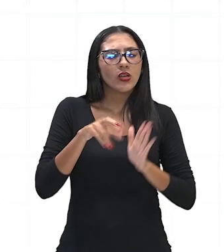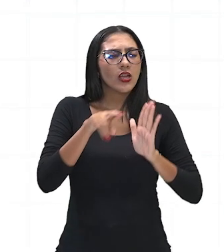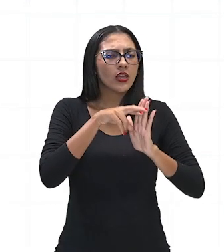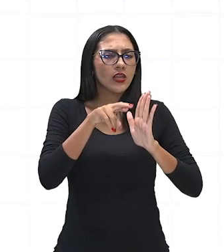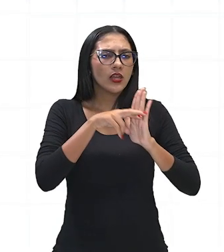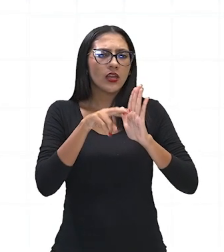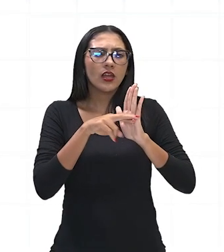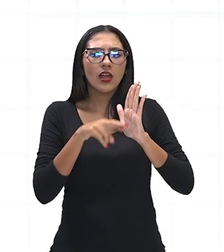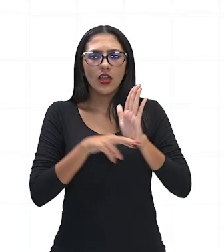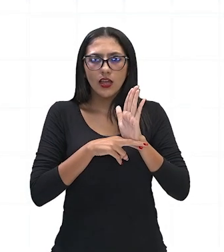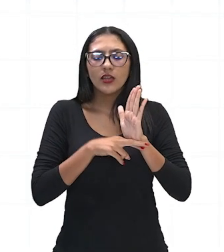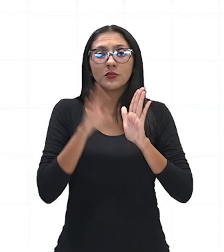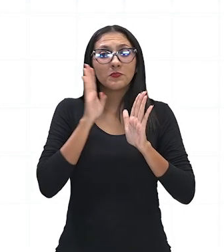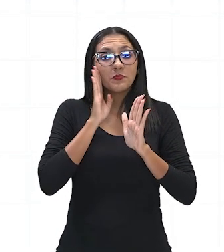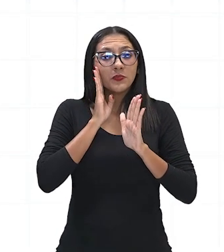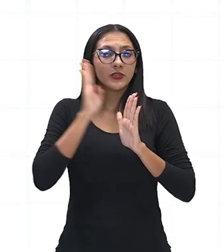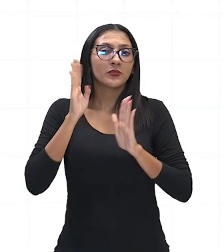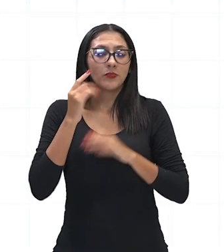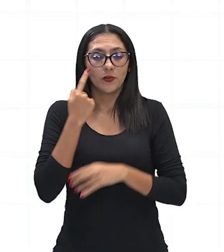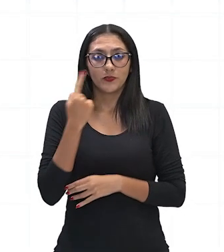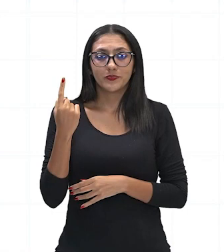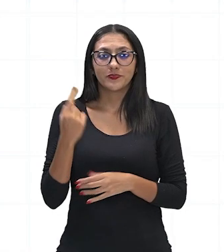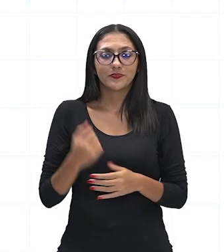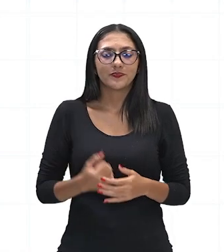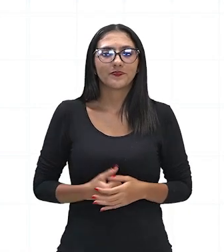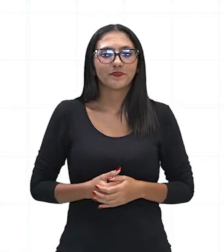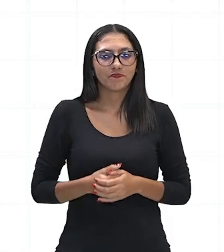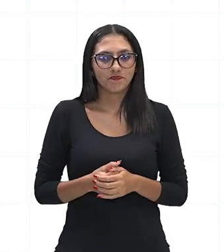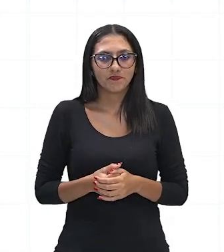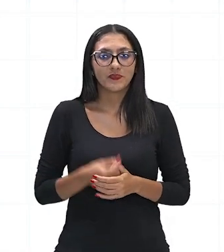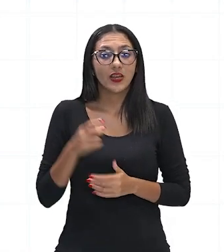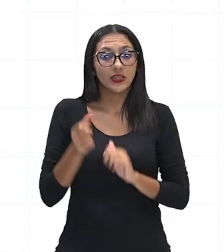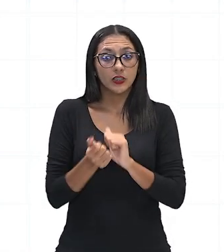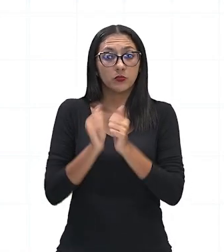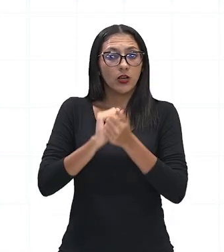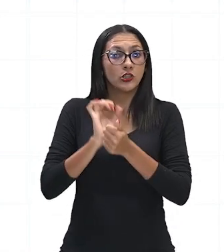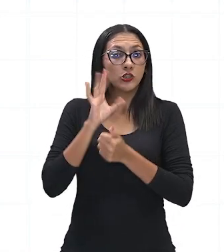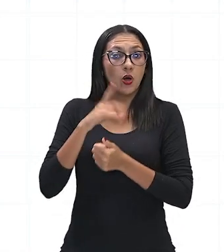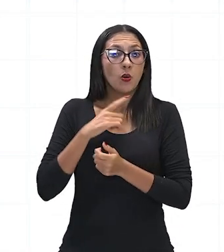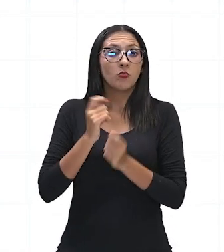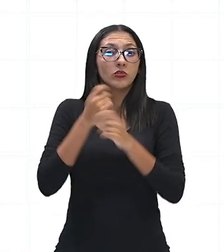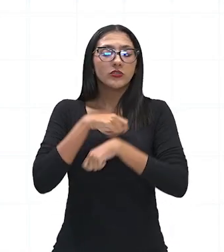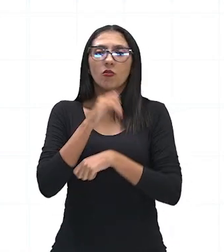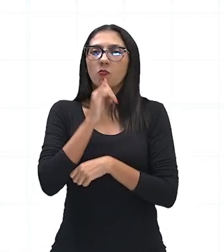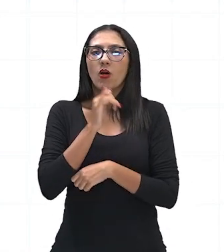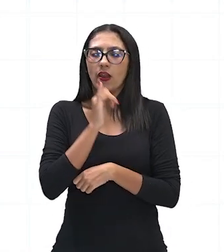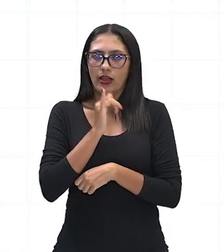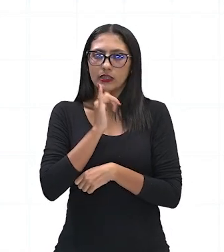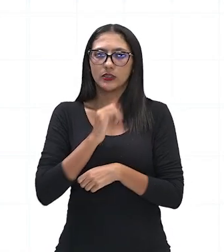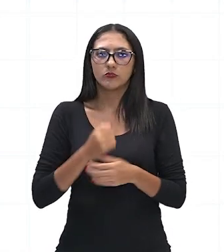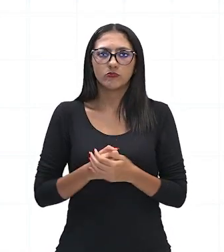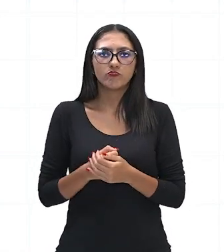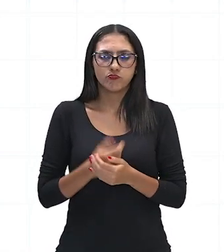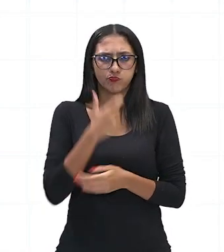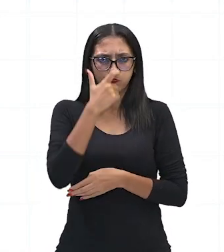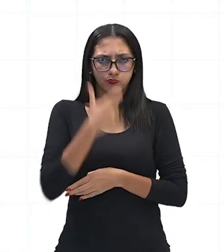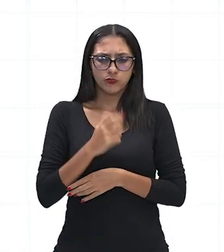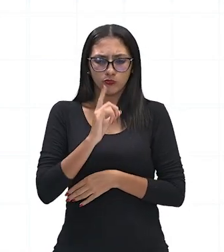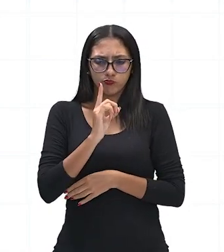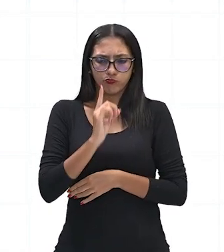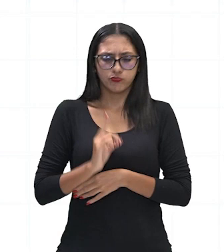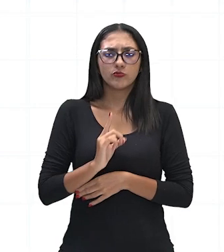regras principais do rugby. Então, no rugby, o passe ele só pode ser feito para o jogador que esteja ali